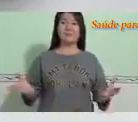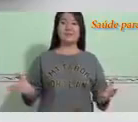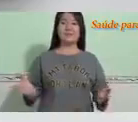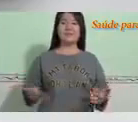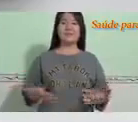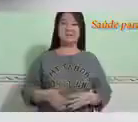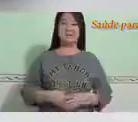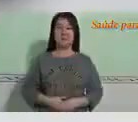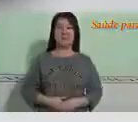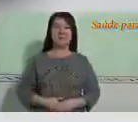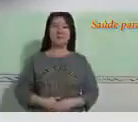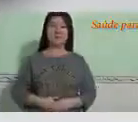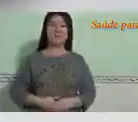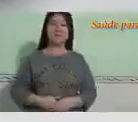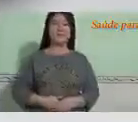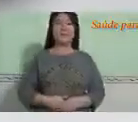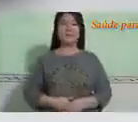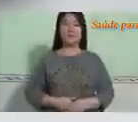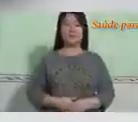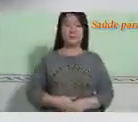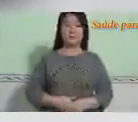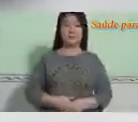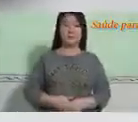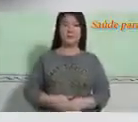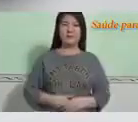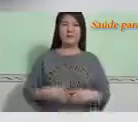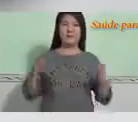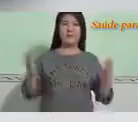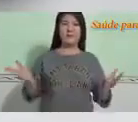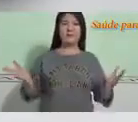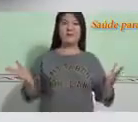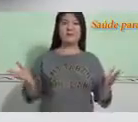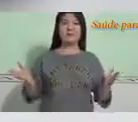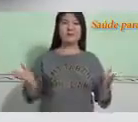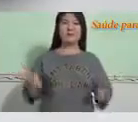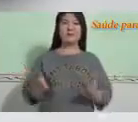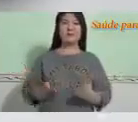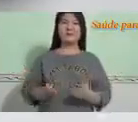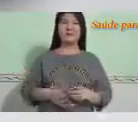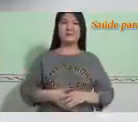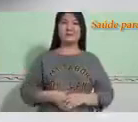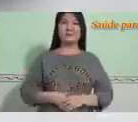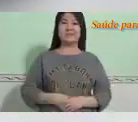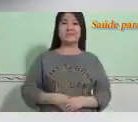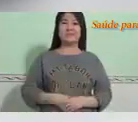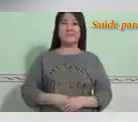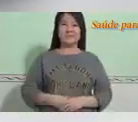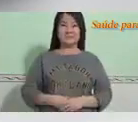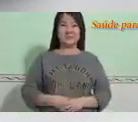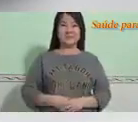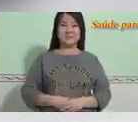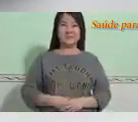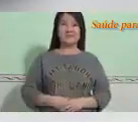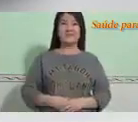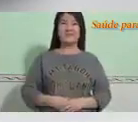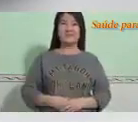comprimento1 de e 0,5 mg a vírgula uma a três vezes ao dia vírgula por via oral